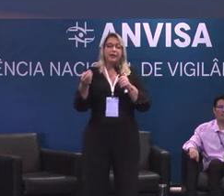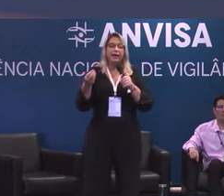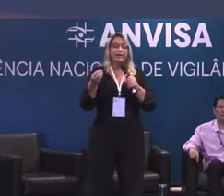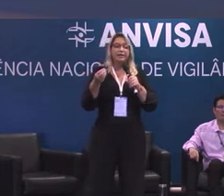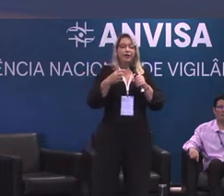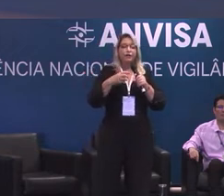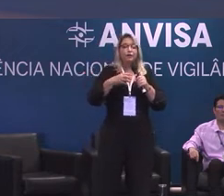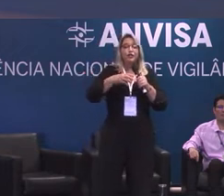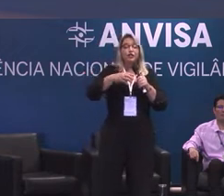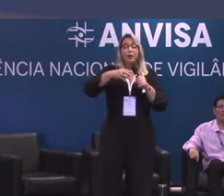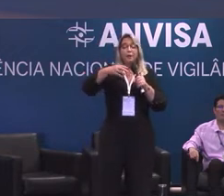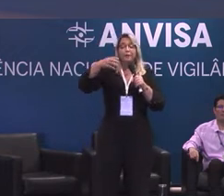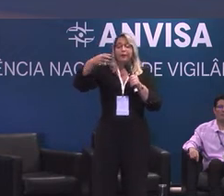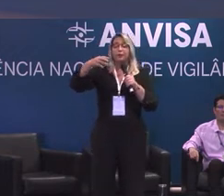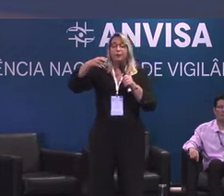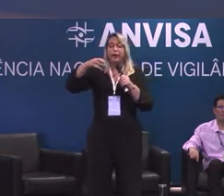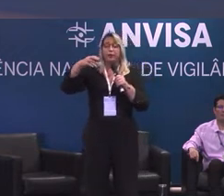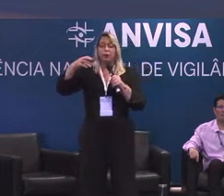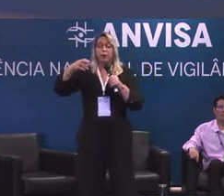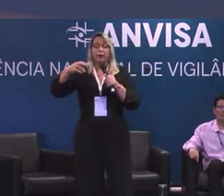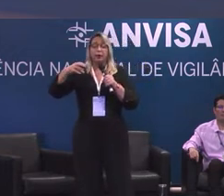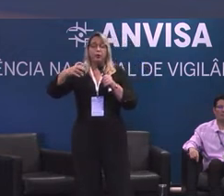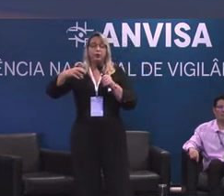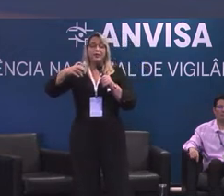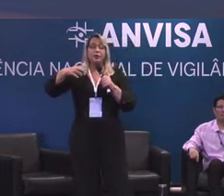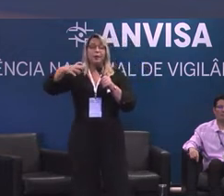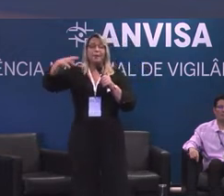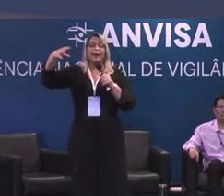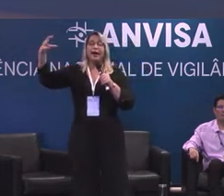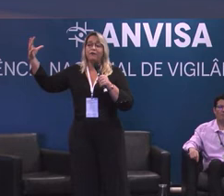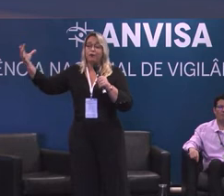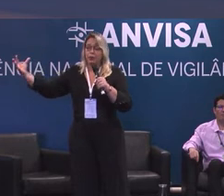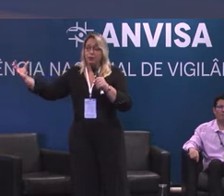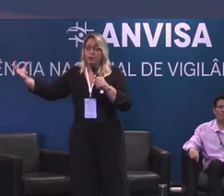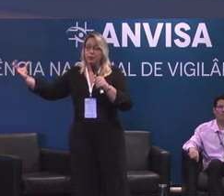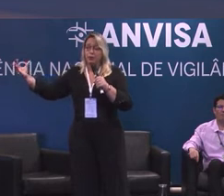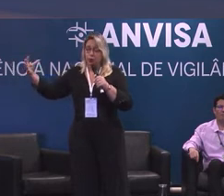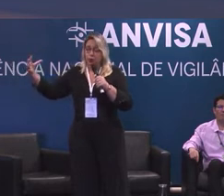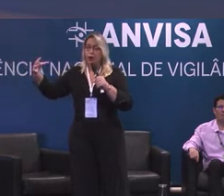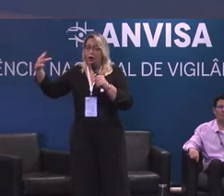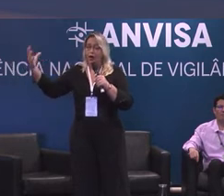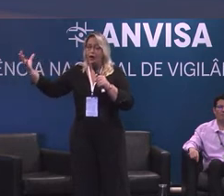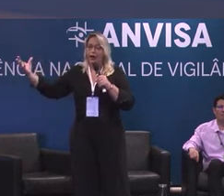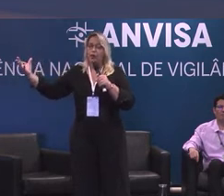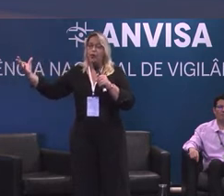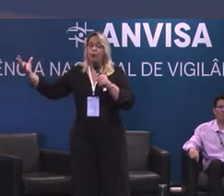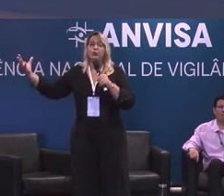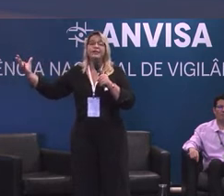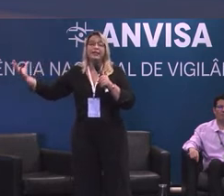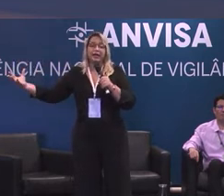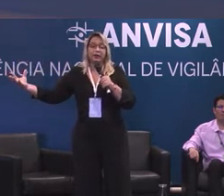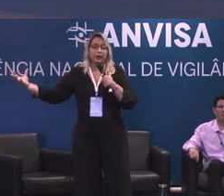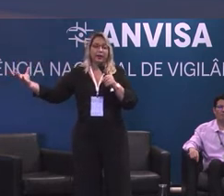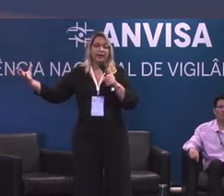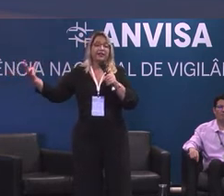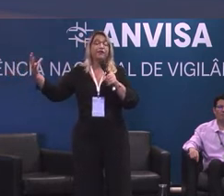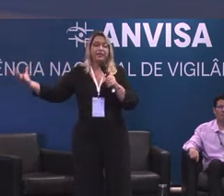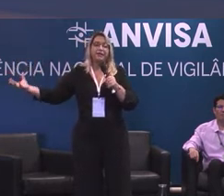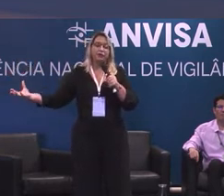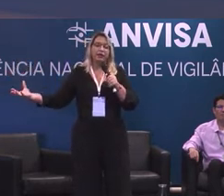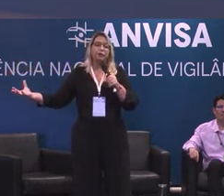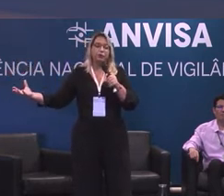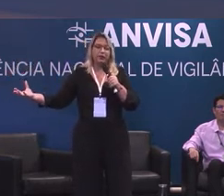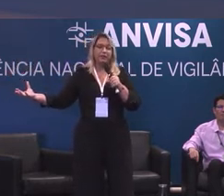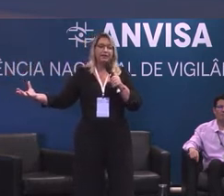sanitárias, vocês não eram minutas que não ampliavam o conceito, né, a definição